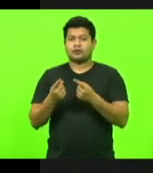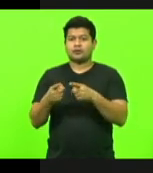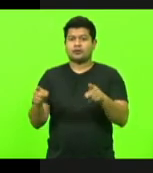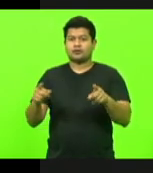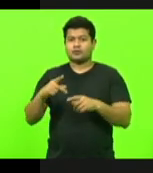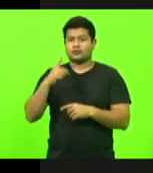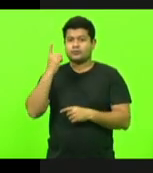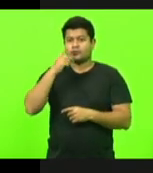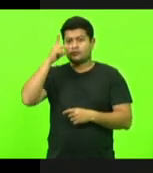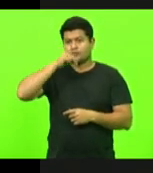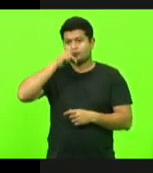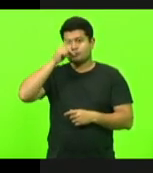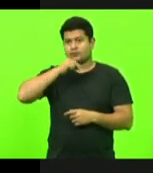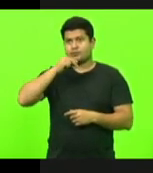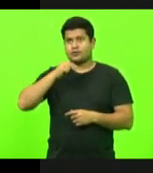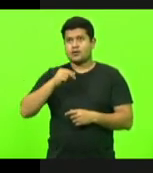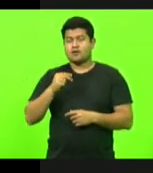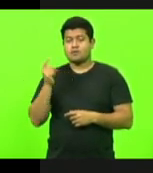Kennedy Nunes, né?